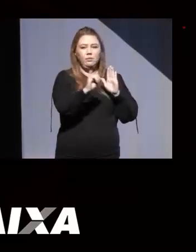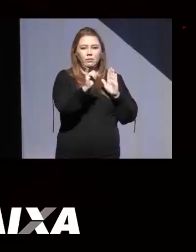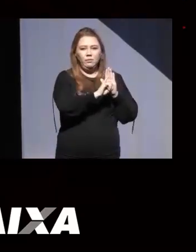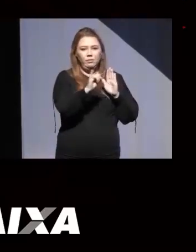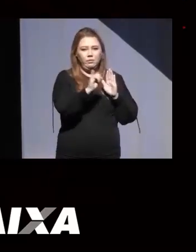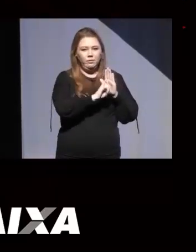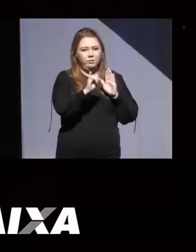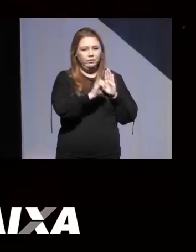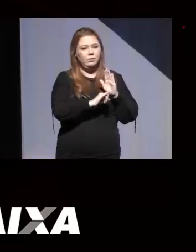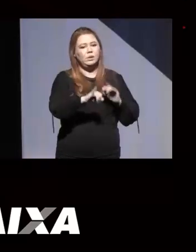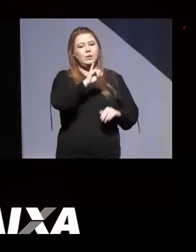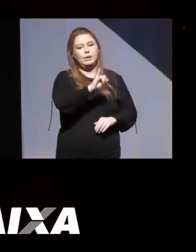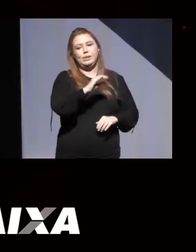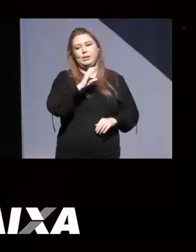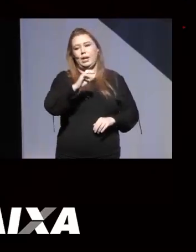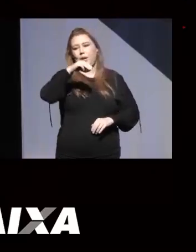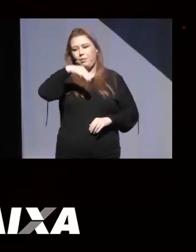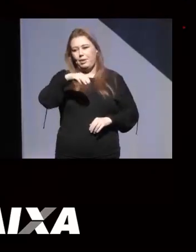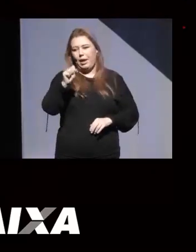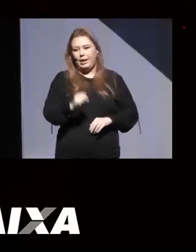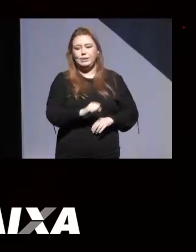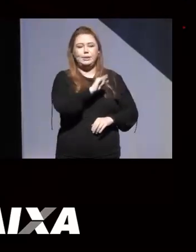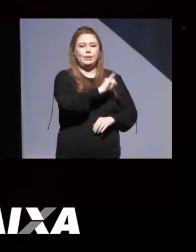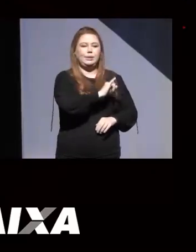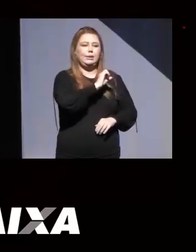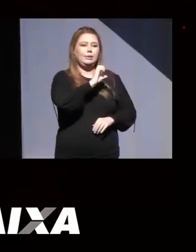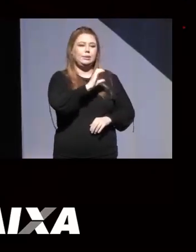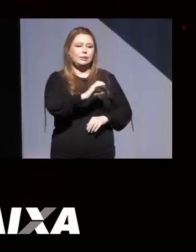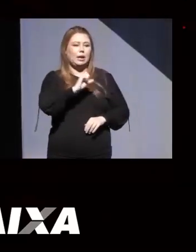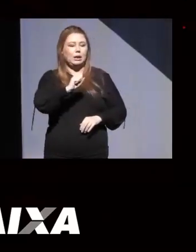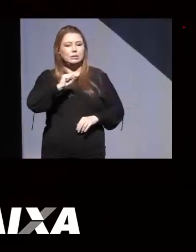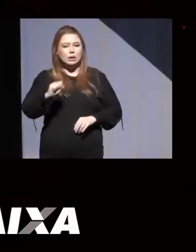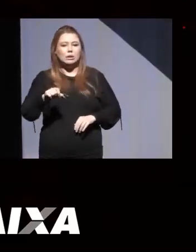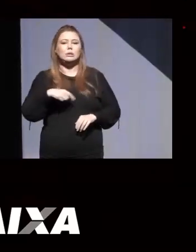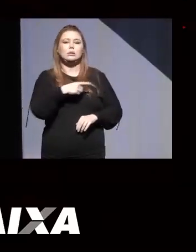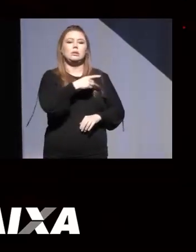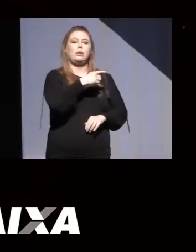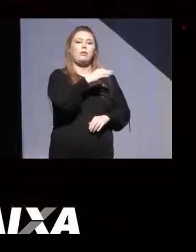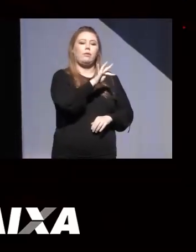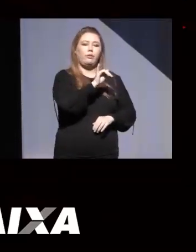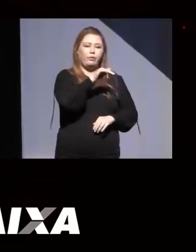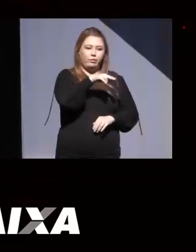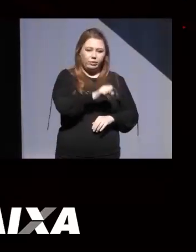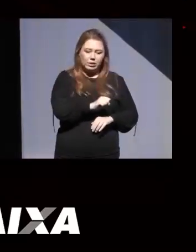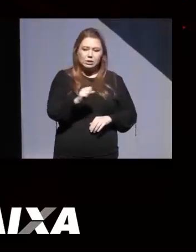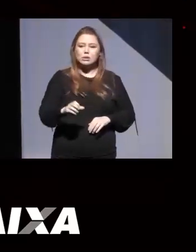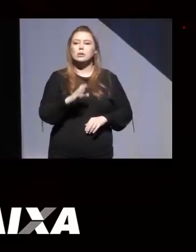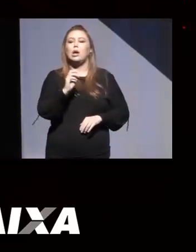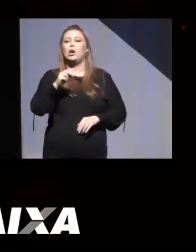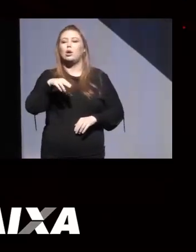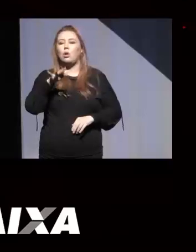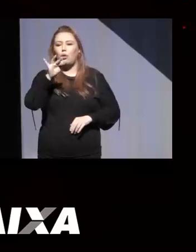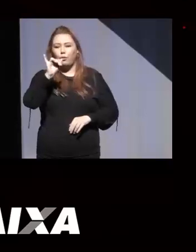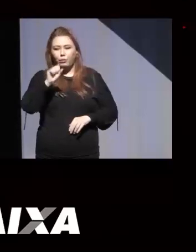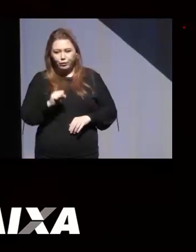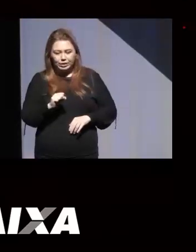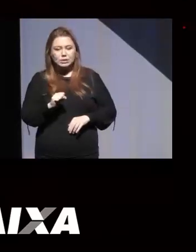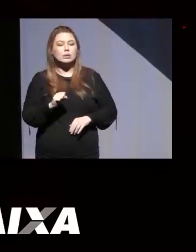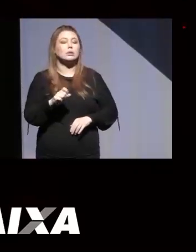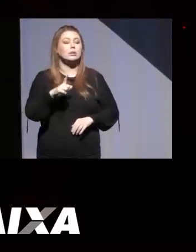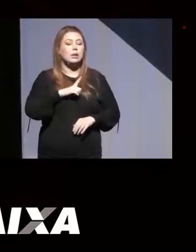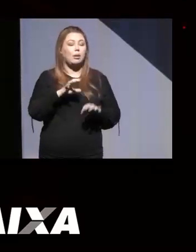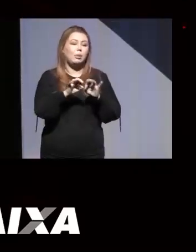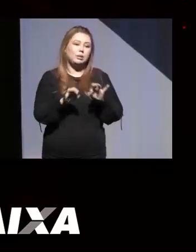do ICMS, do ISS, do PIS e da COFINS, entre outras situações de